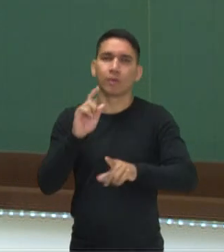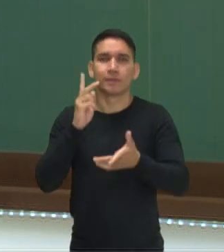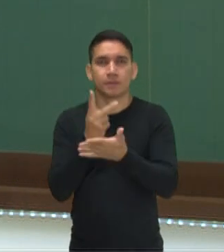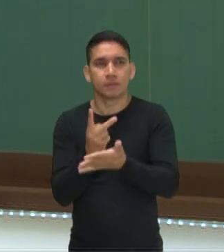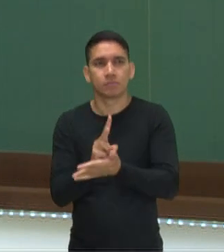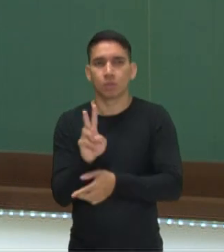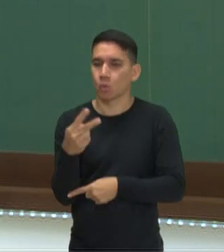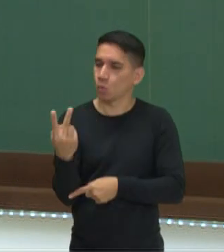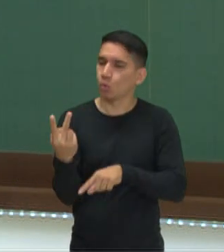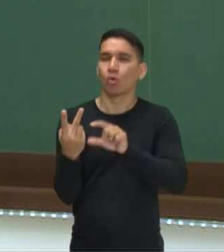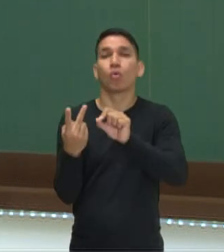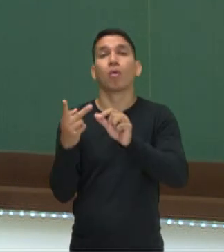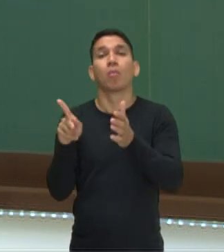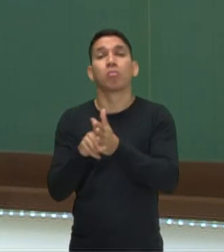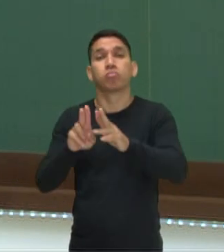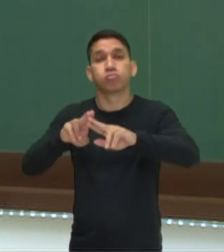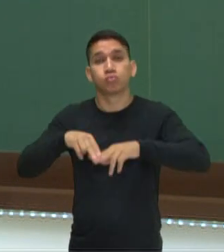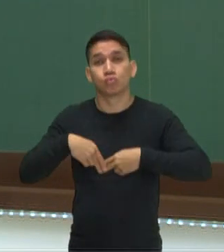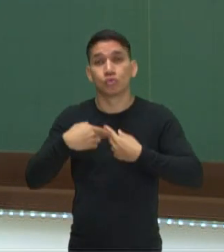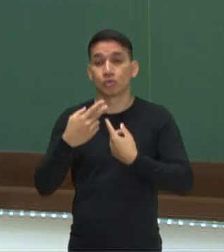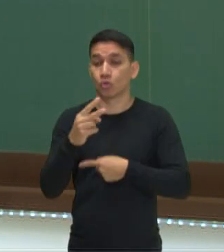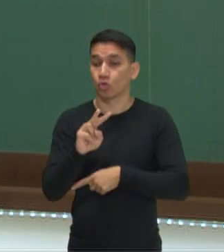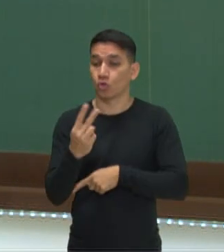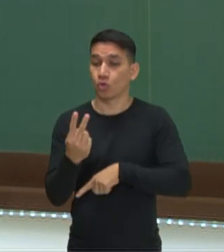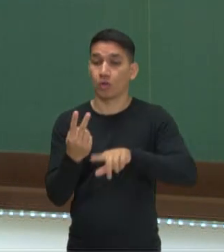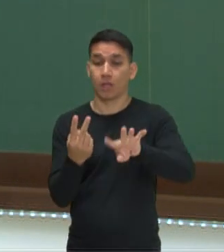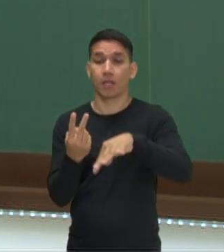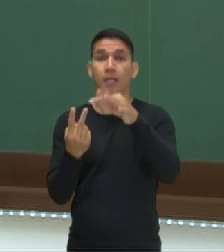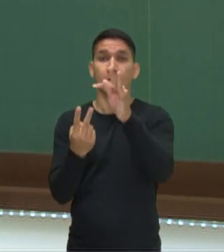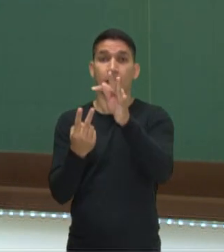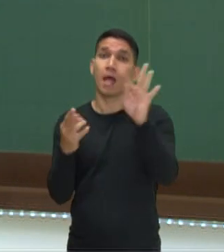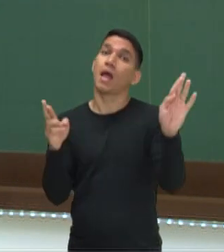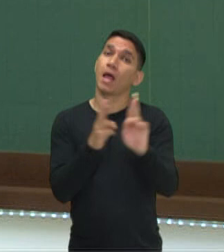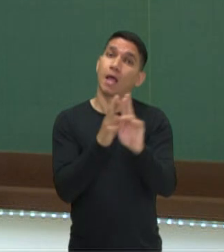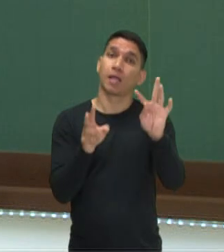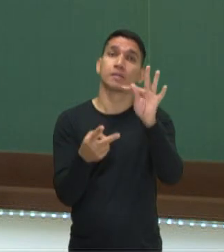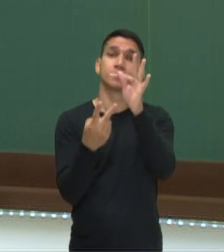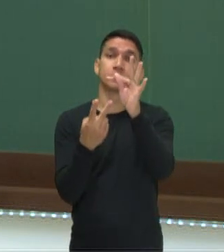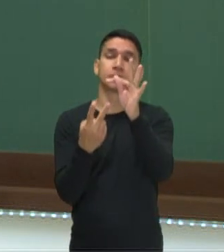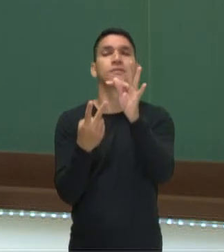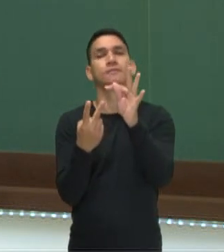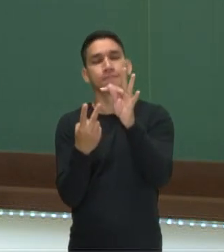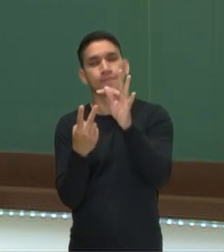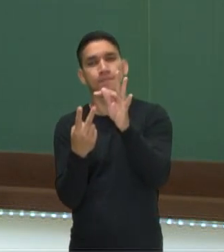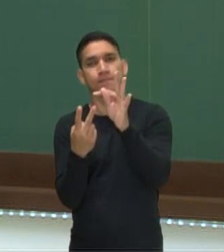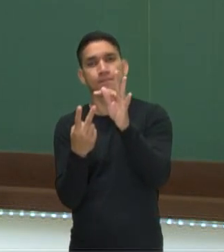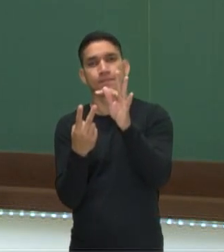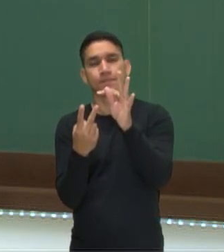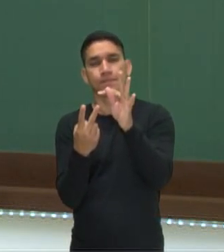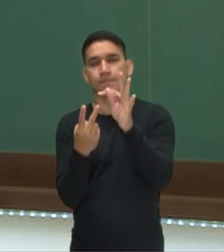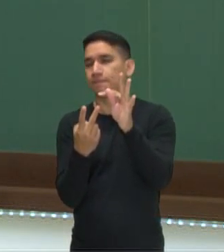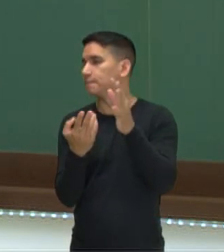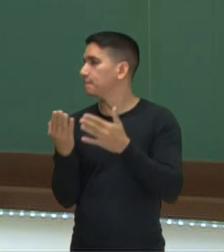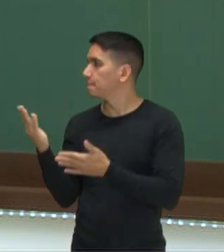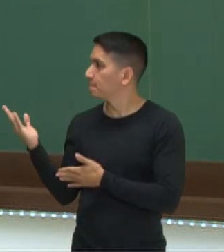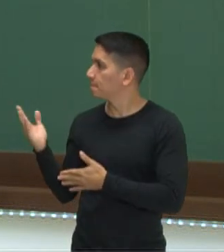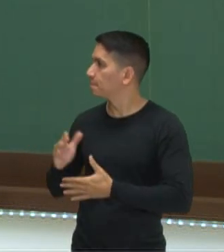Dobrou em função dos minutos, né? Na questão ali era em questão dos minutos. Então, 2 elevado na